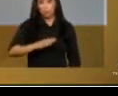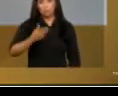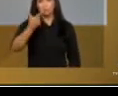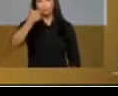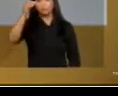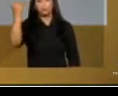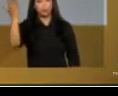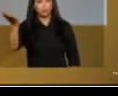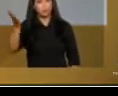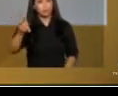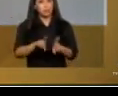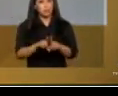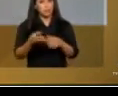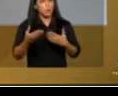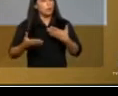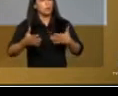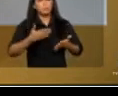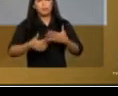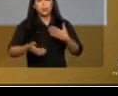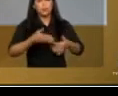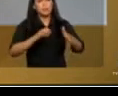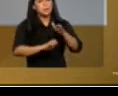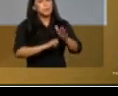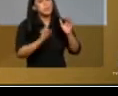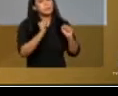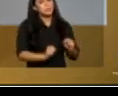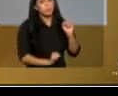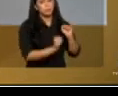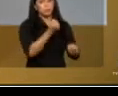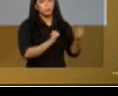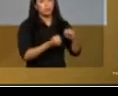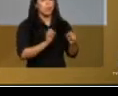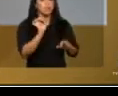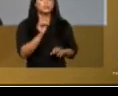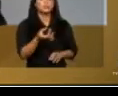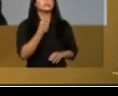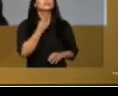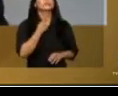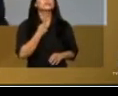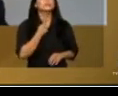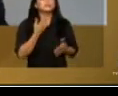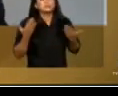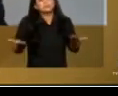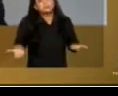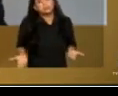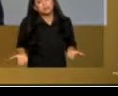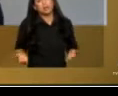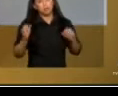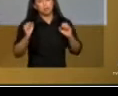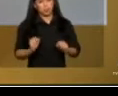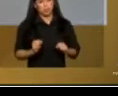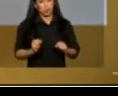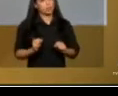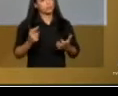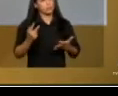Qualquer empresa pode construir refinarias no Brasil, basta que tenha o desejo. Isto pode ser feito há